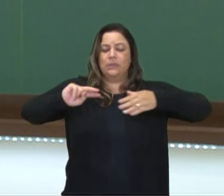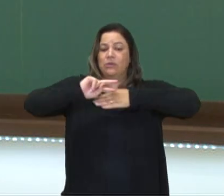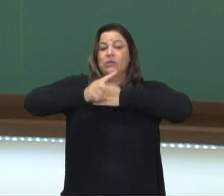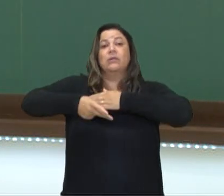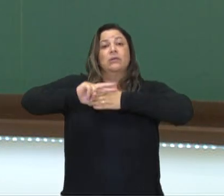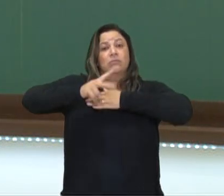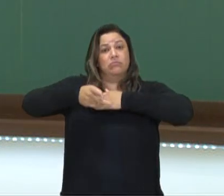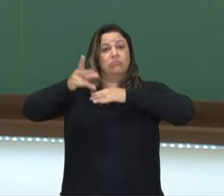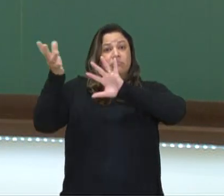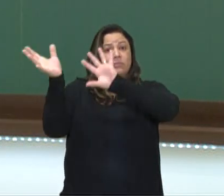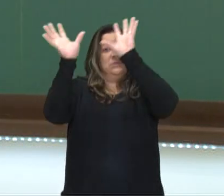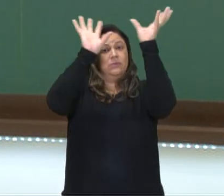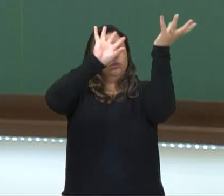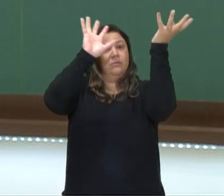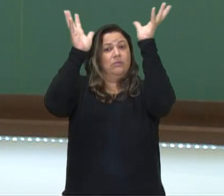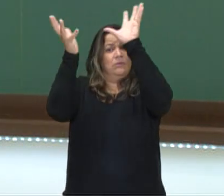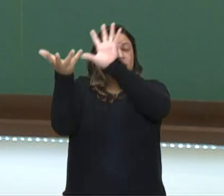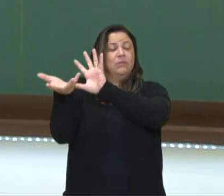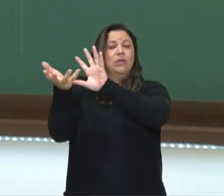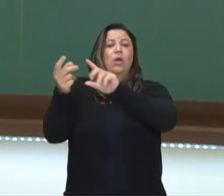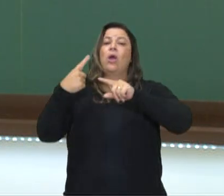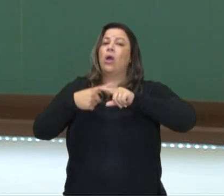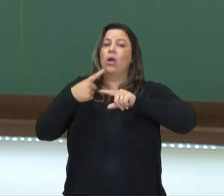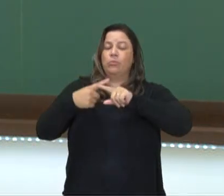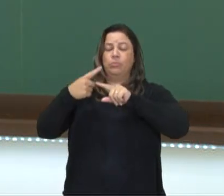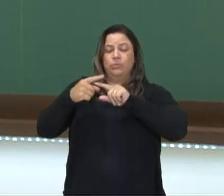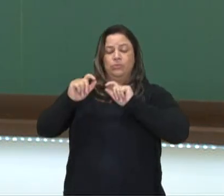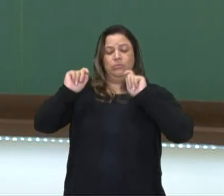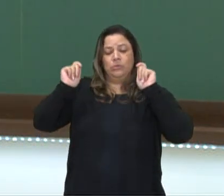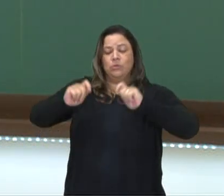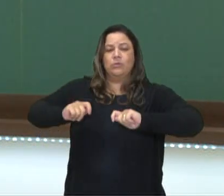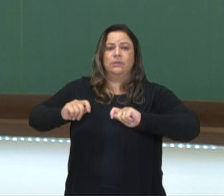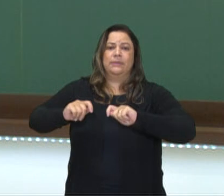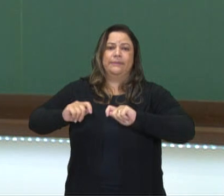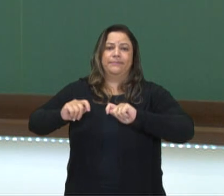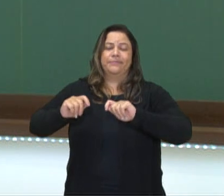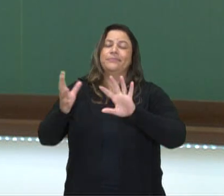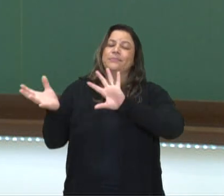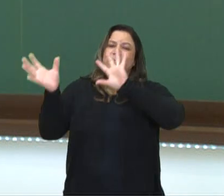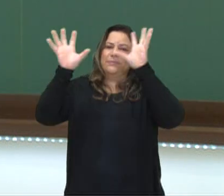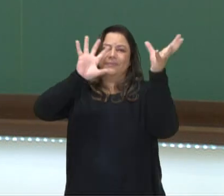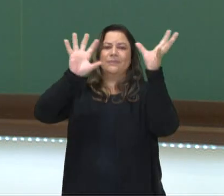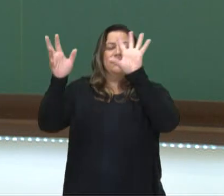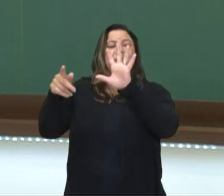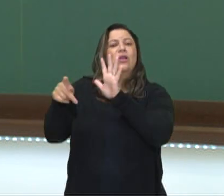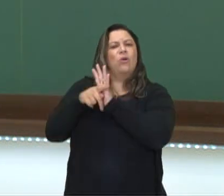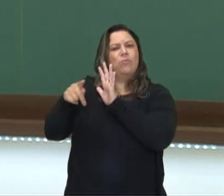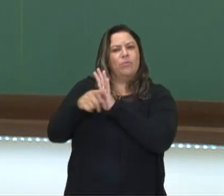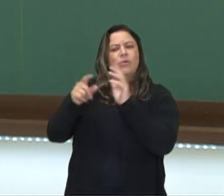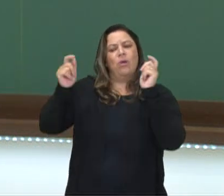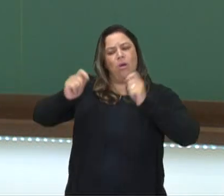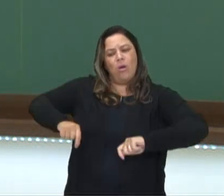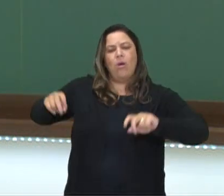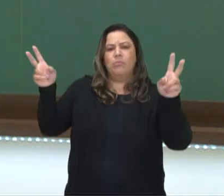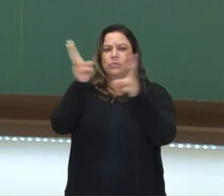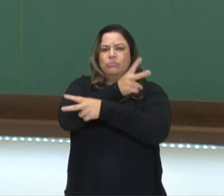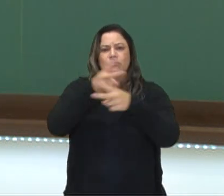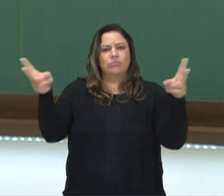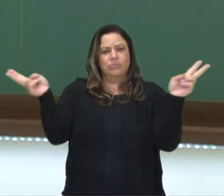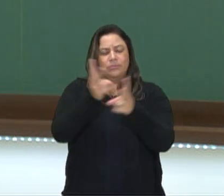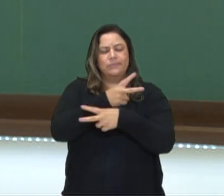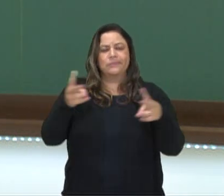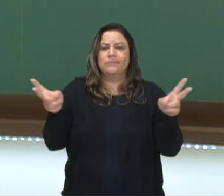para a atmosfera, pois são resultantes de fenômenos atmosféricos também. E a gente tem que entender que quando a gente fala